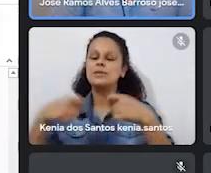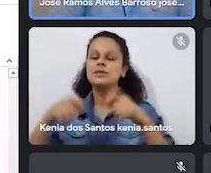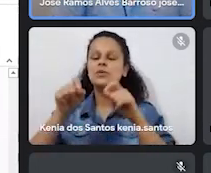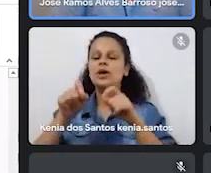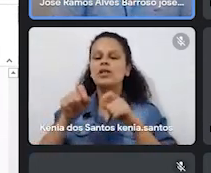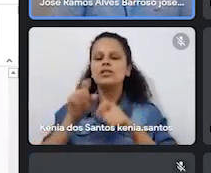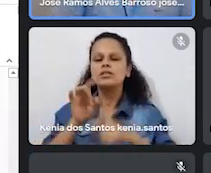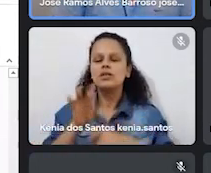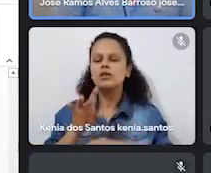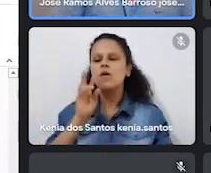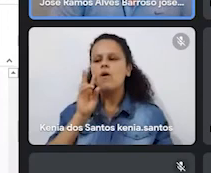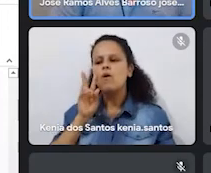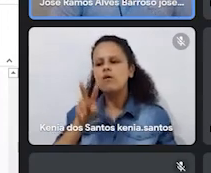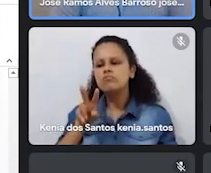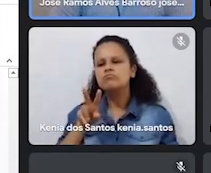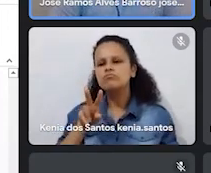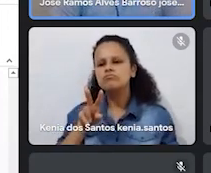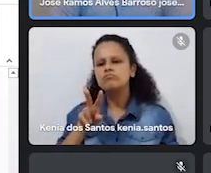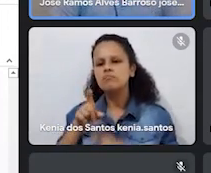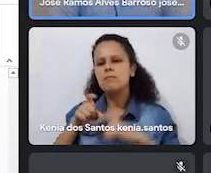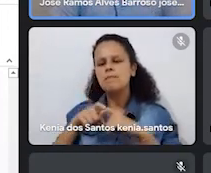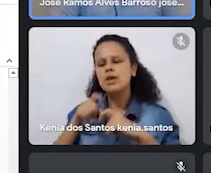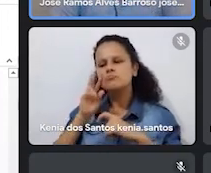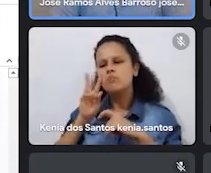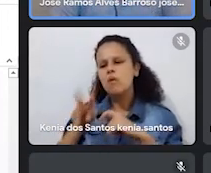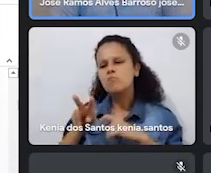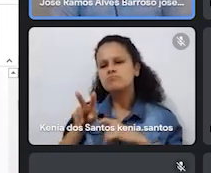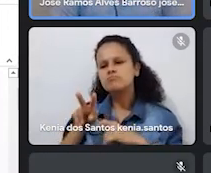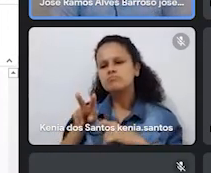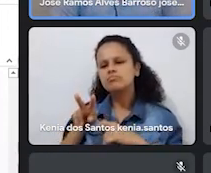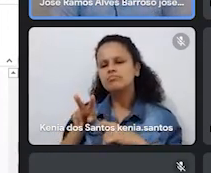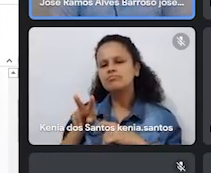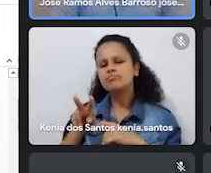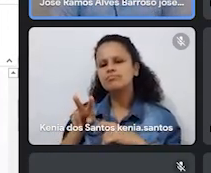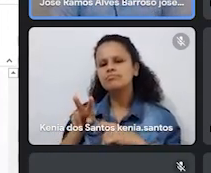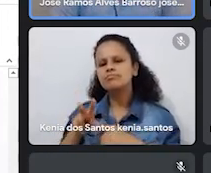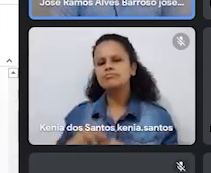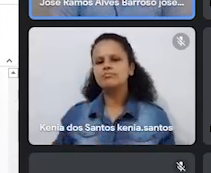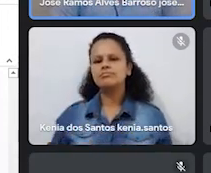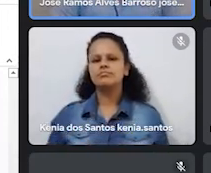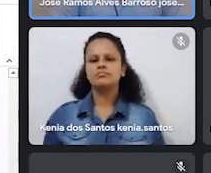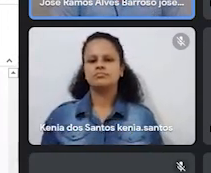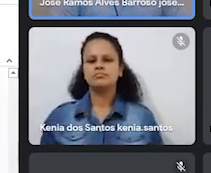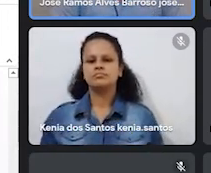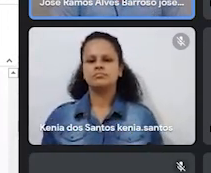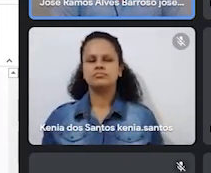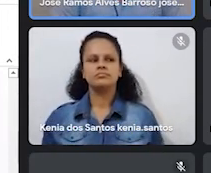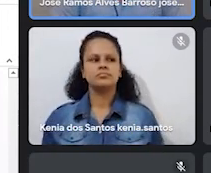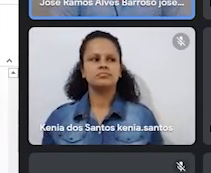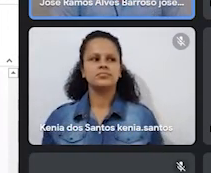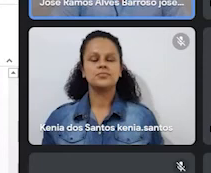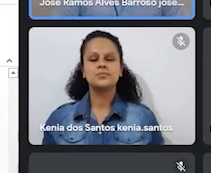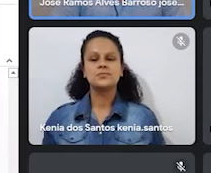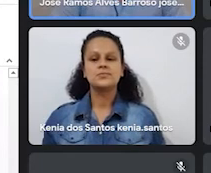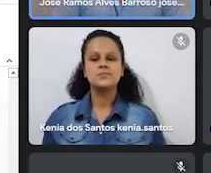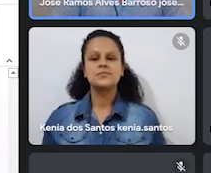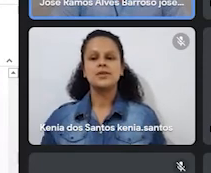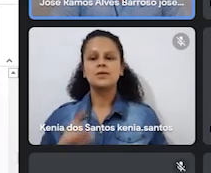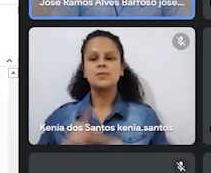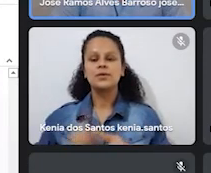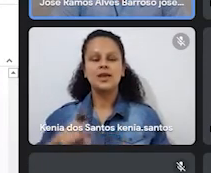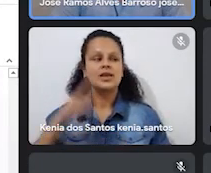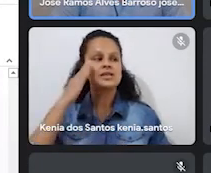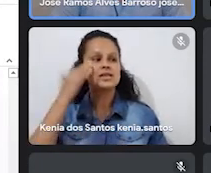observação para que possa ser feito